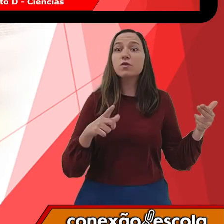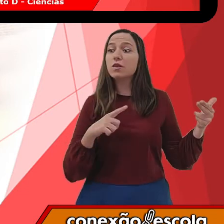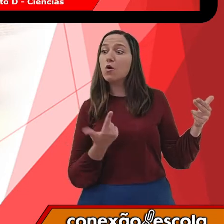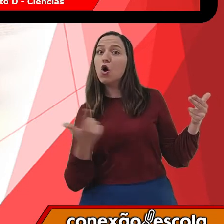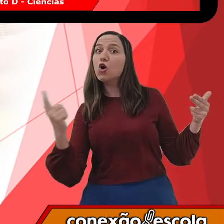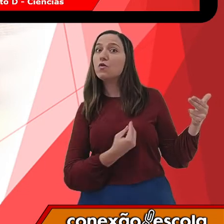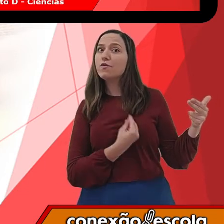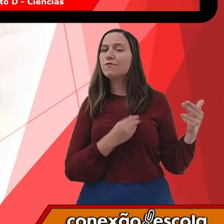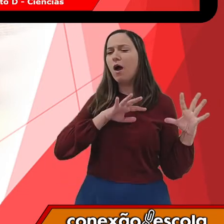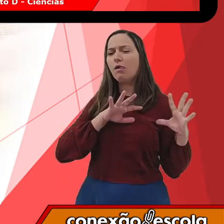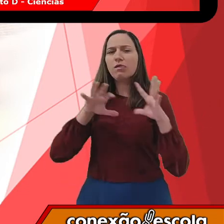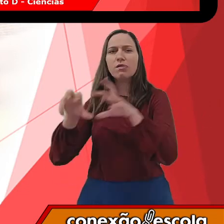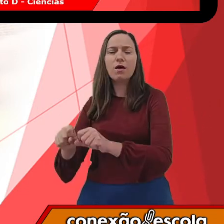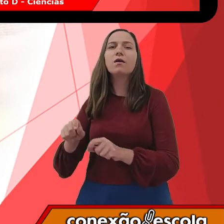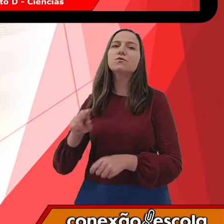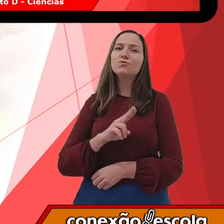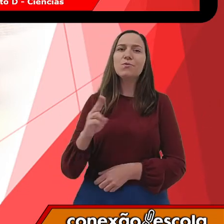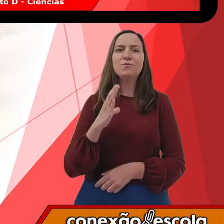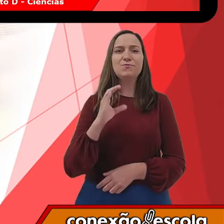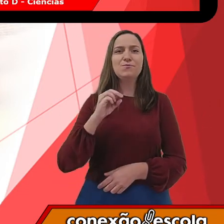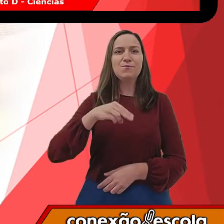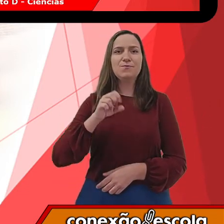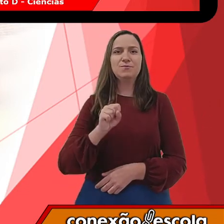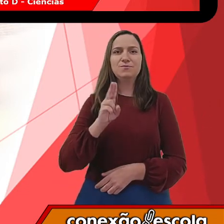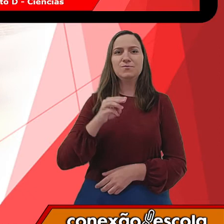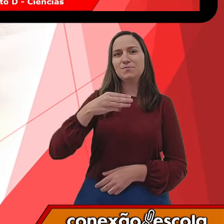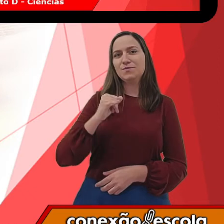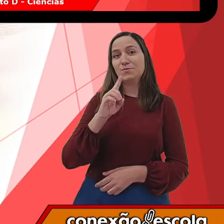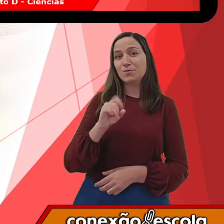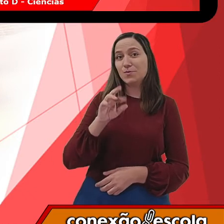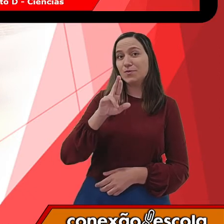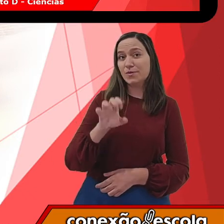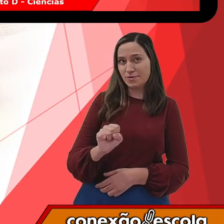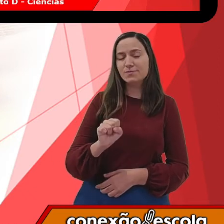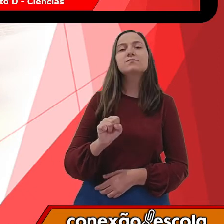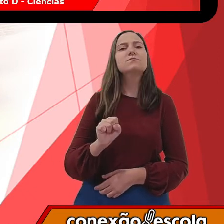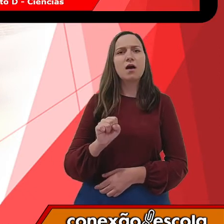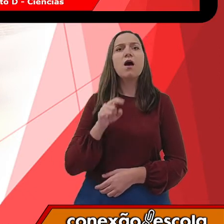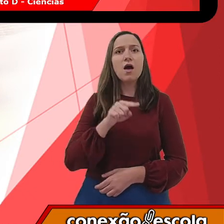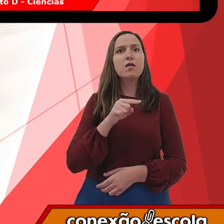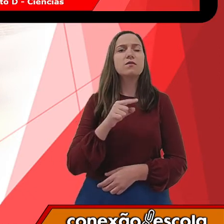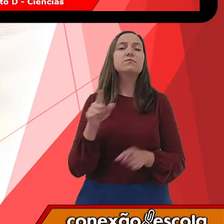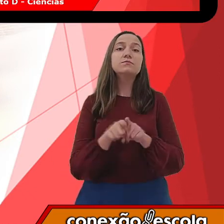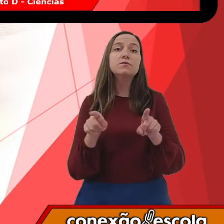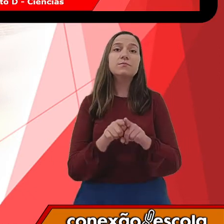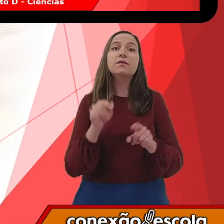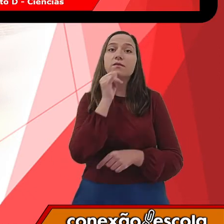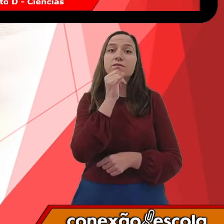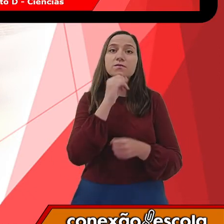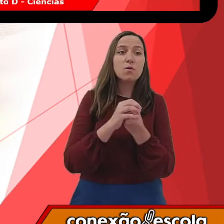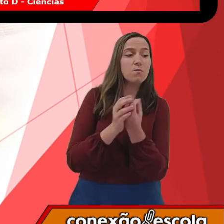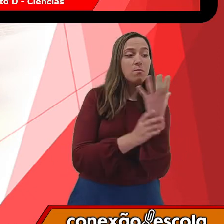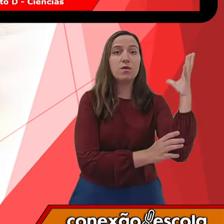seres vivos são chamados de consumidores. Consumidores que se alimentam de produtores são chamados de